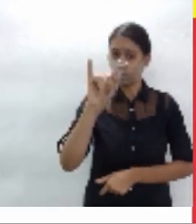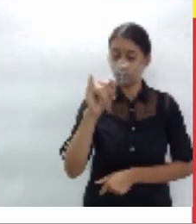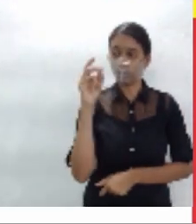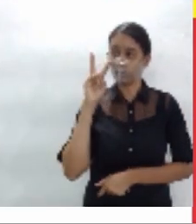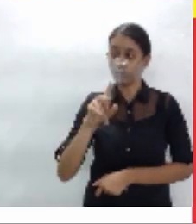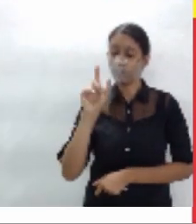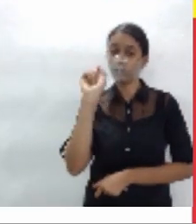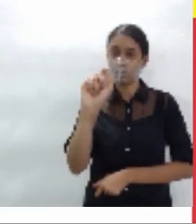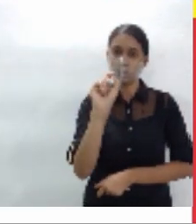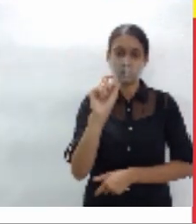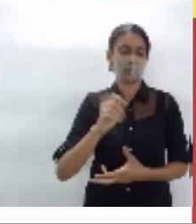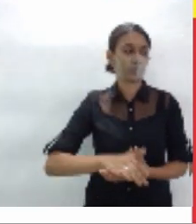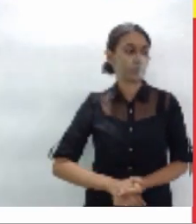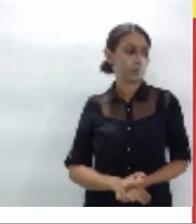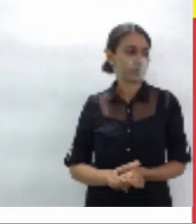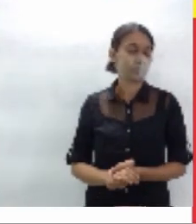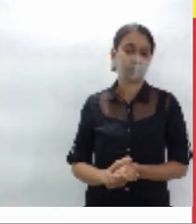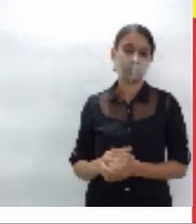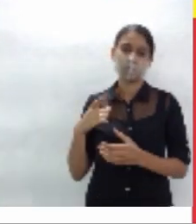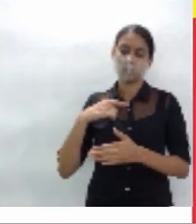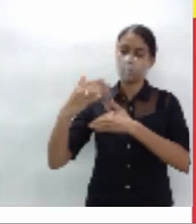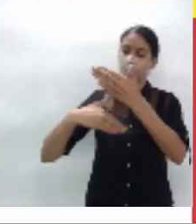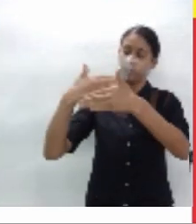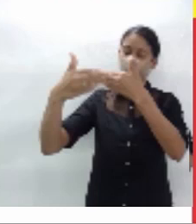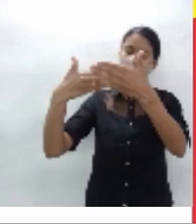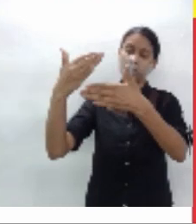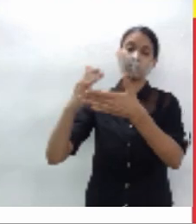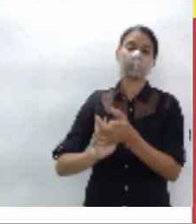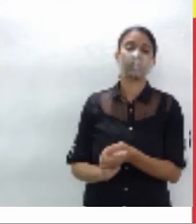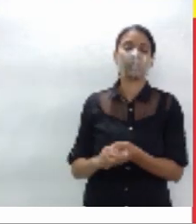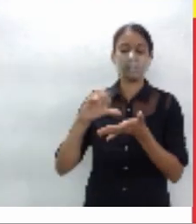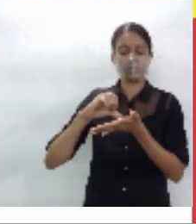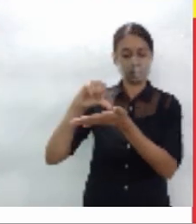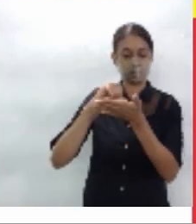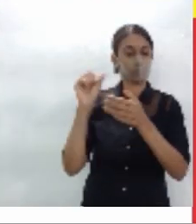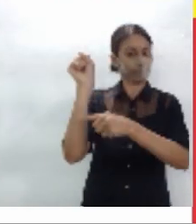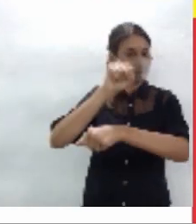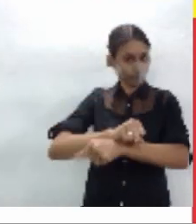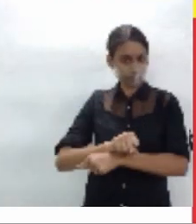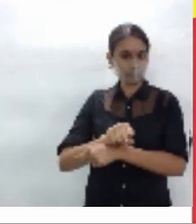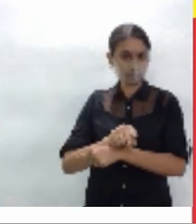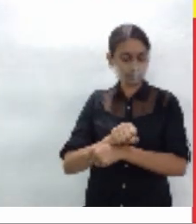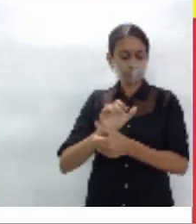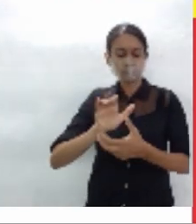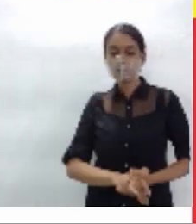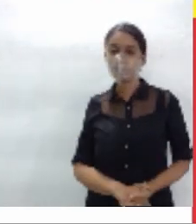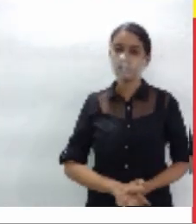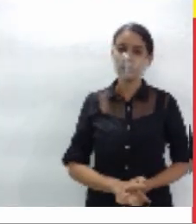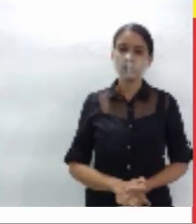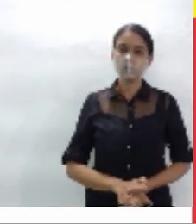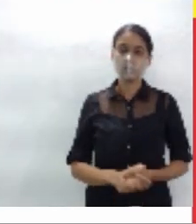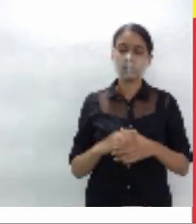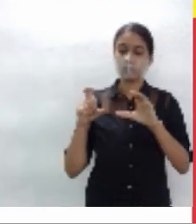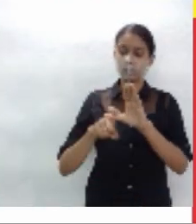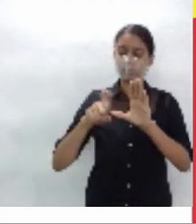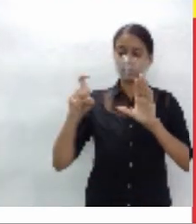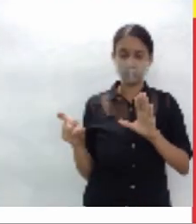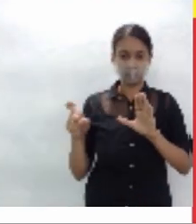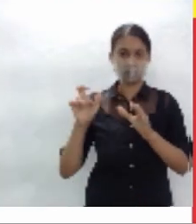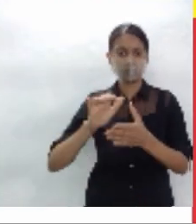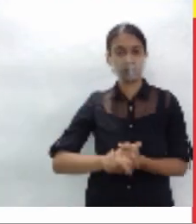na Ásia o processo de descolonização variou de acordo com a região também, tá certo? A independência